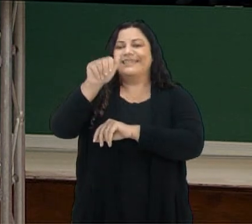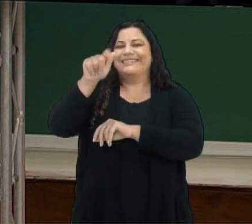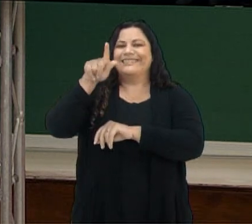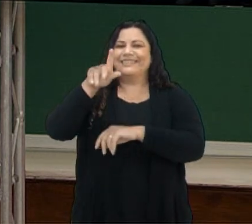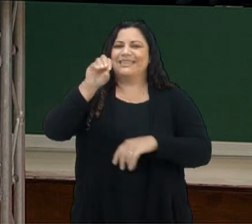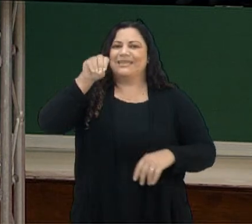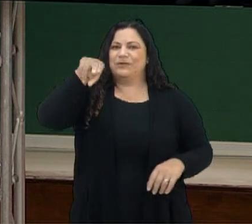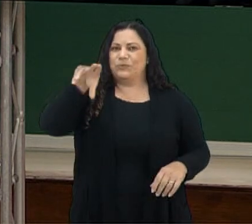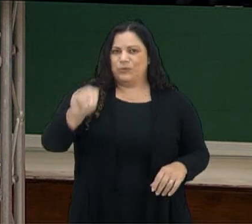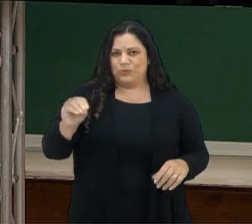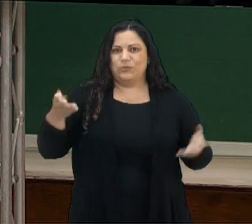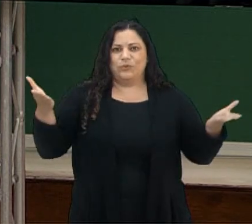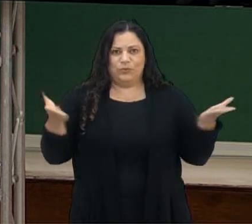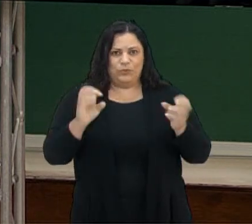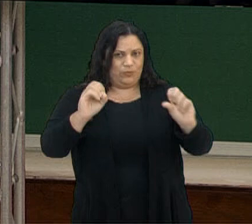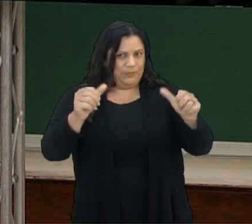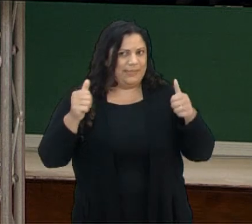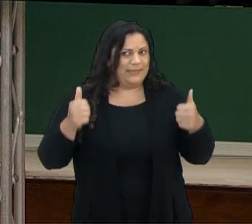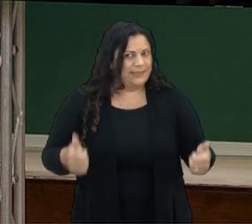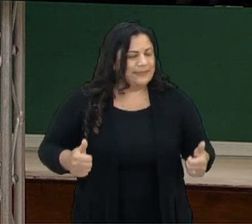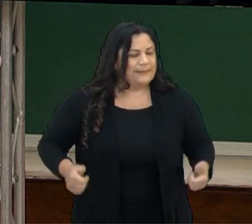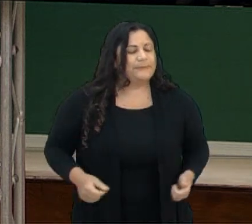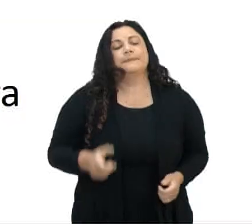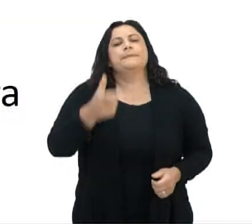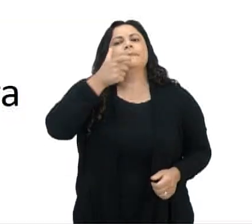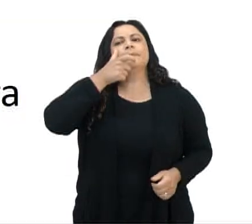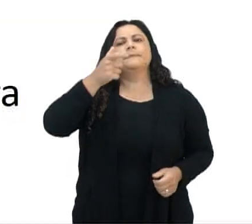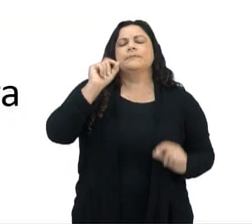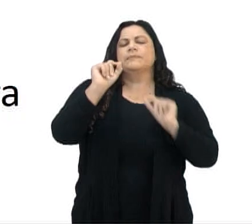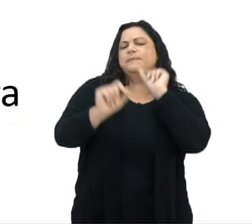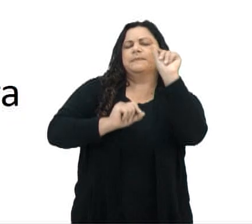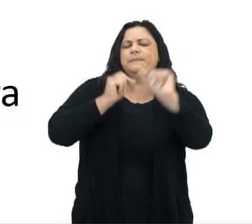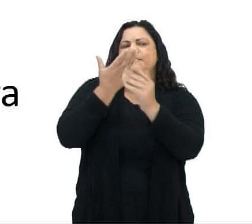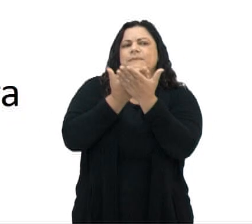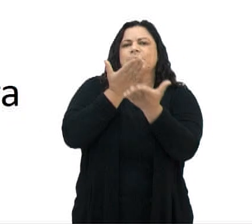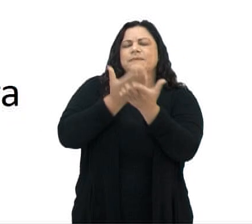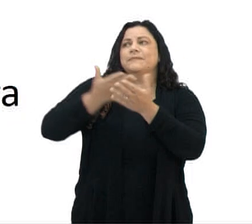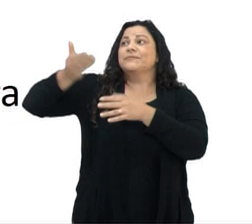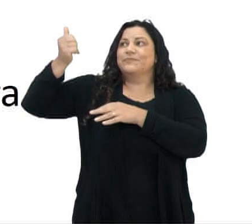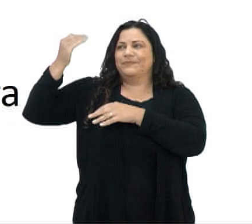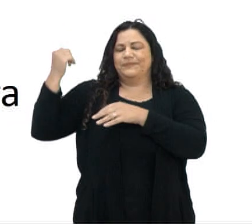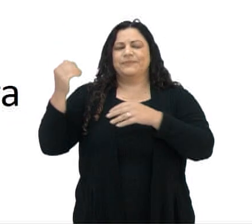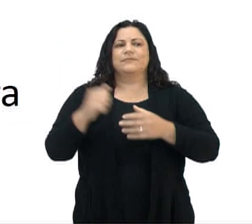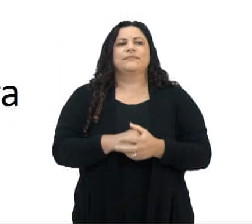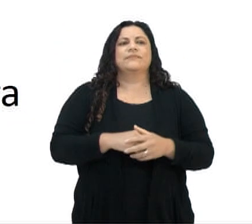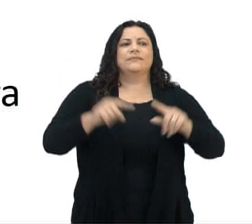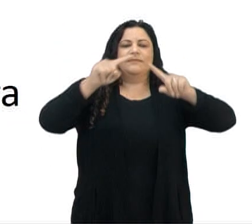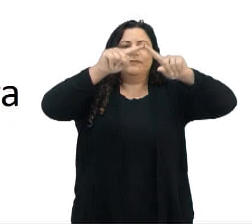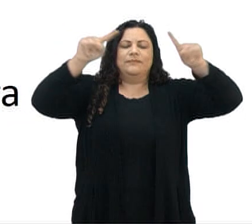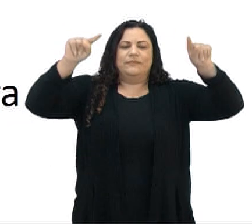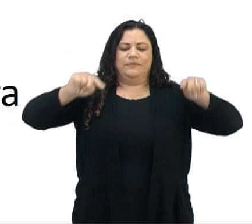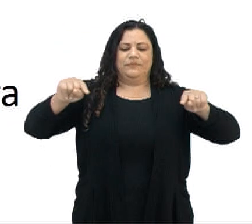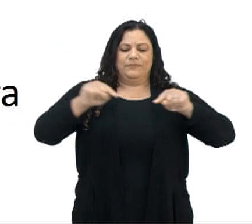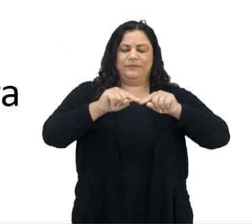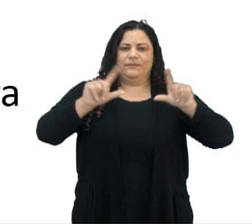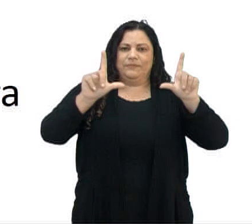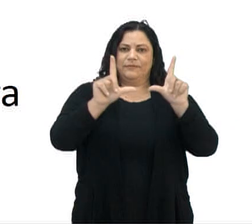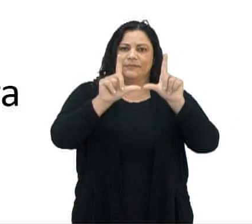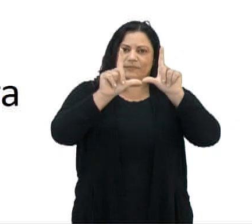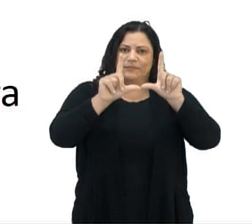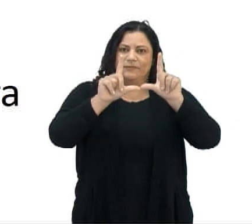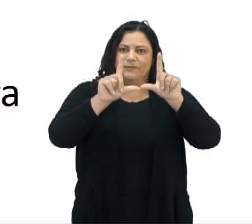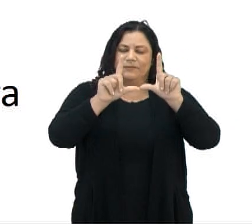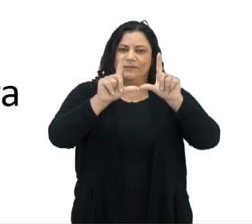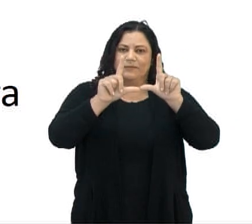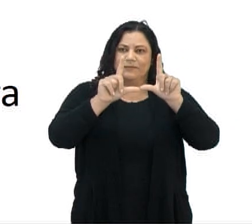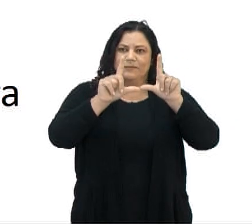aqui. O que nós vimos na aula passada? Nós vimos que a área de um quadrado é o lado elevado ao quadrado,